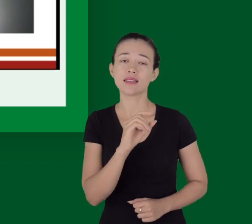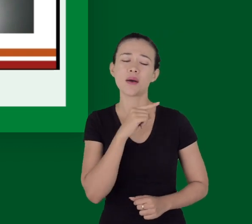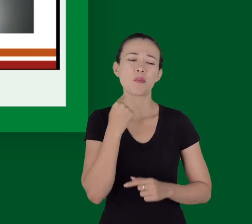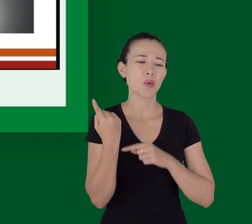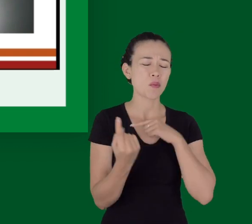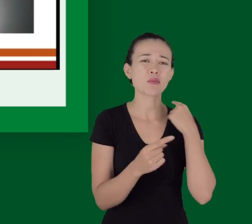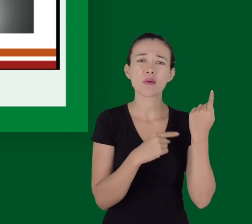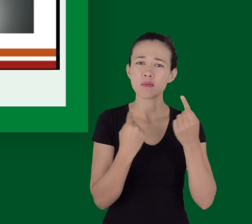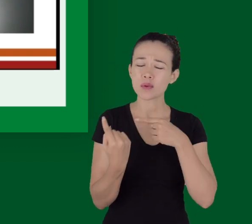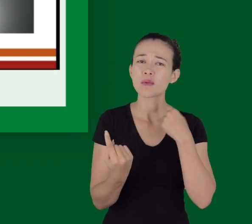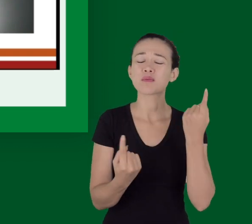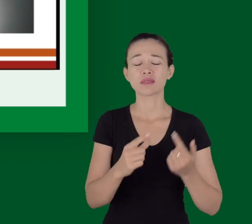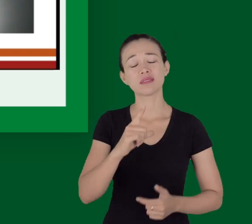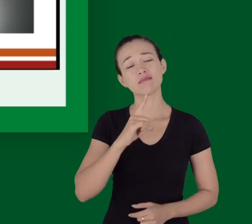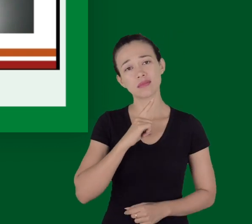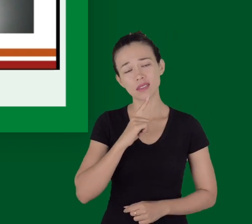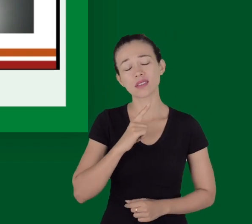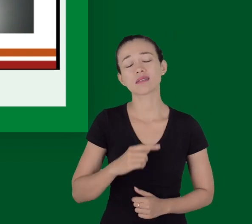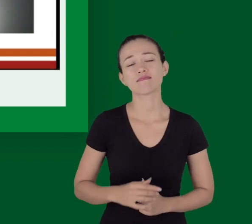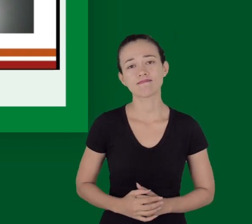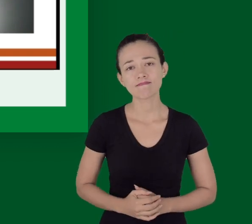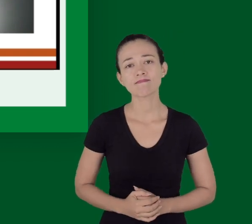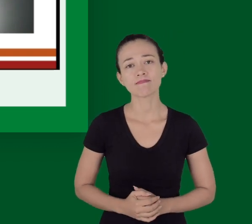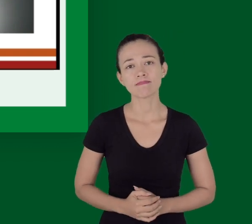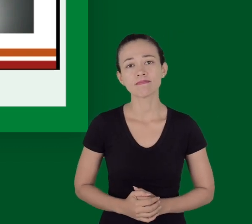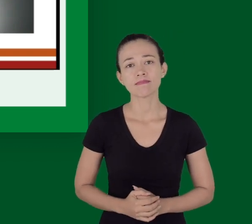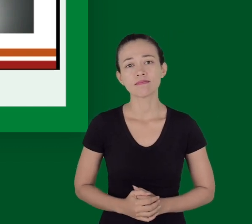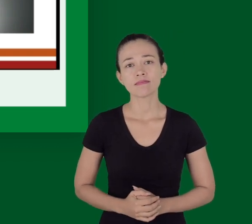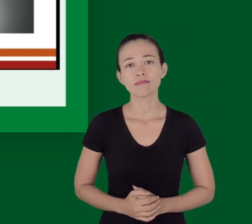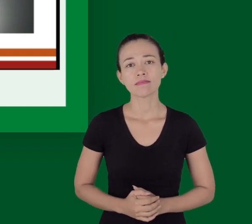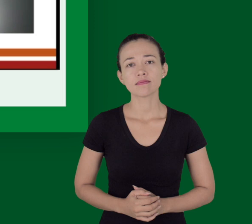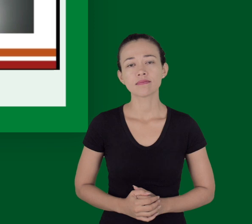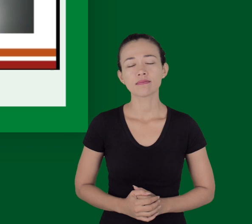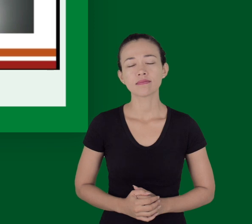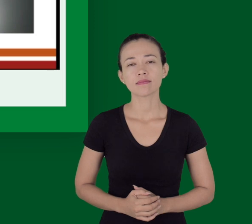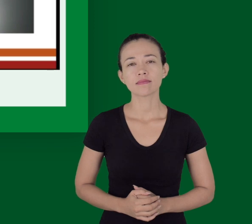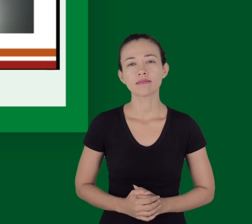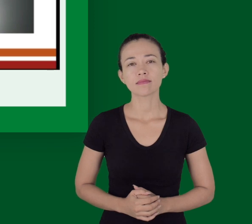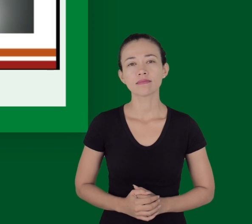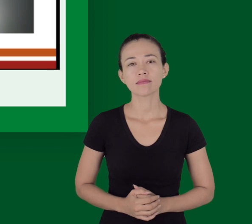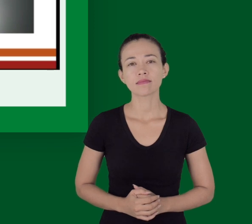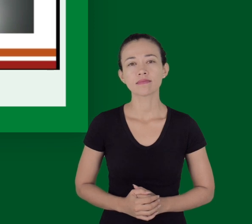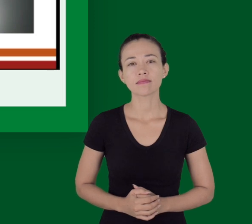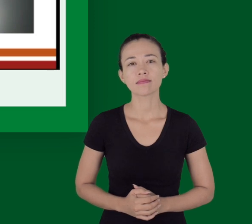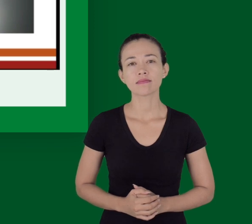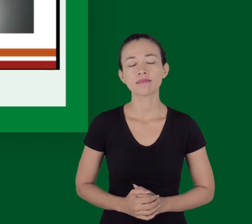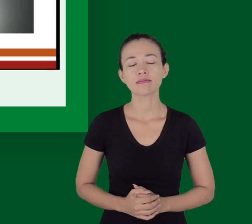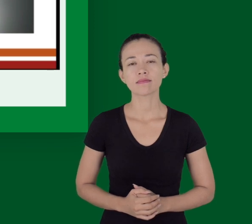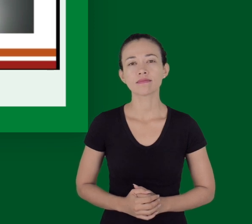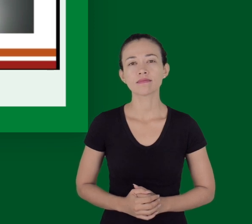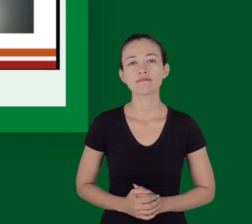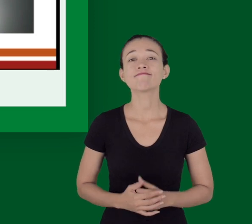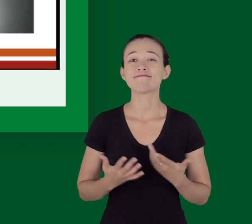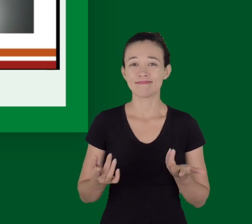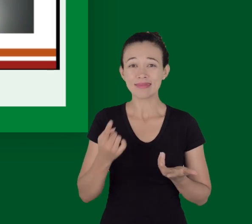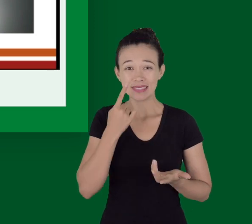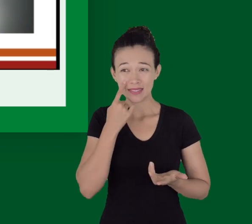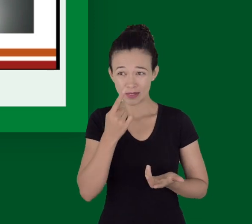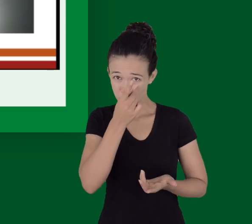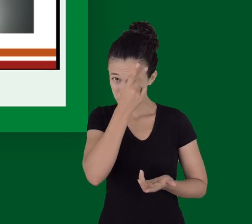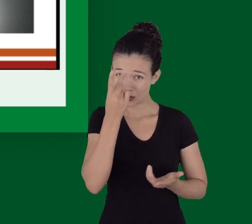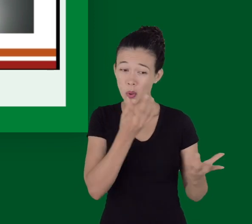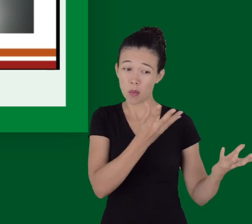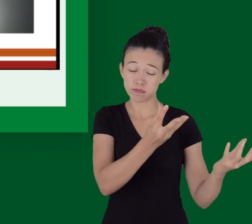uma estimativa de morte envolvendo TCE de 30 habitantes. E dentro dessa perspectiva, dentro